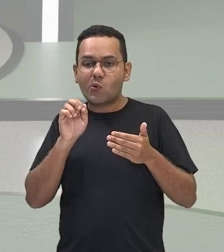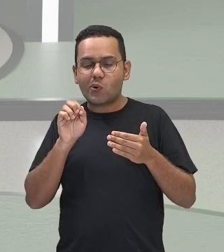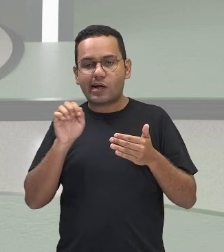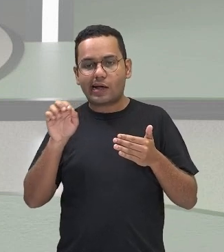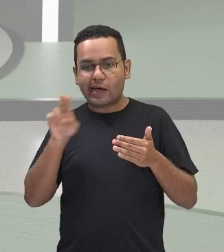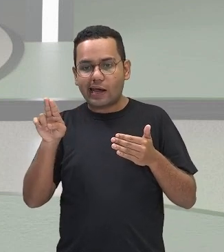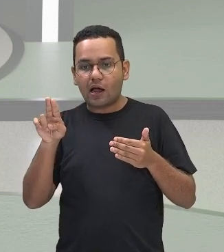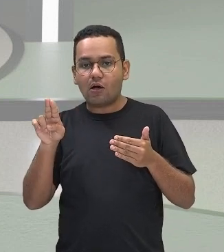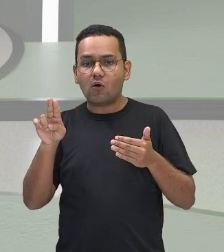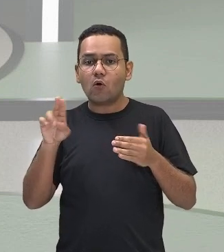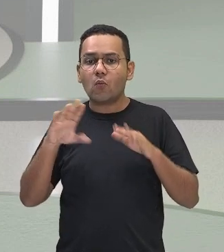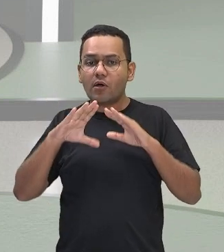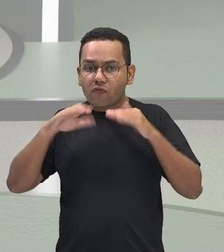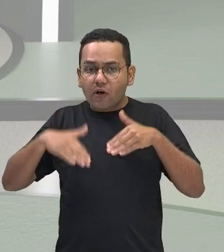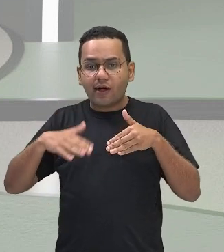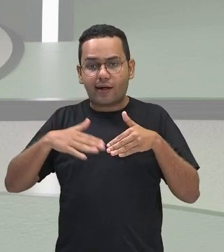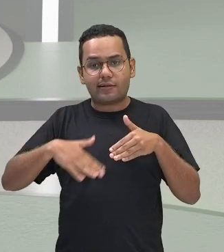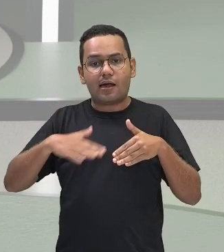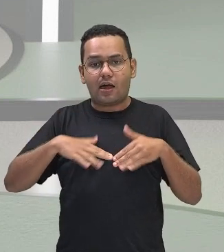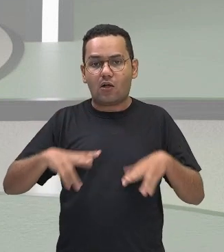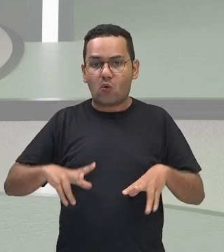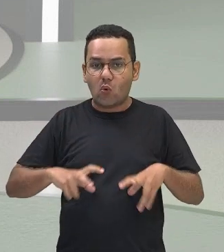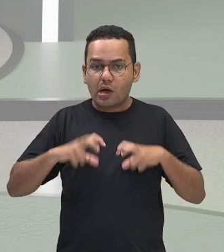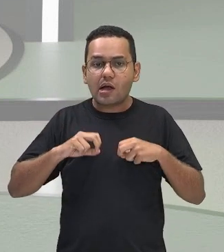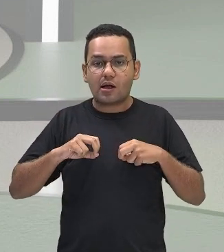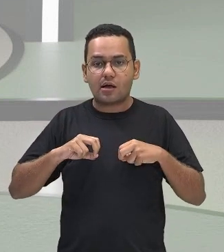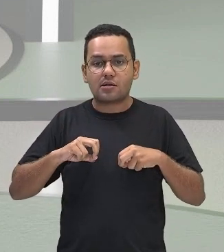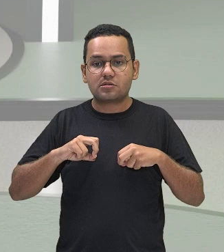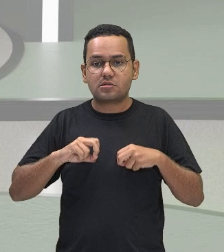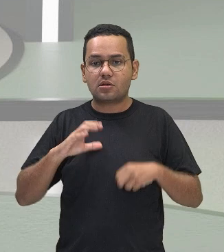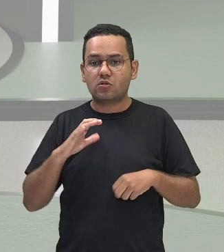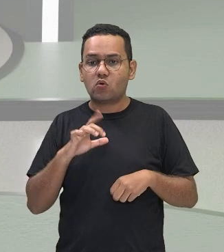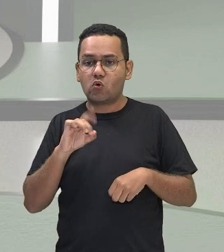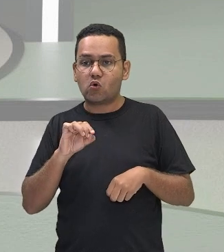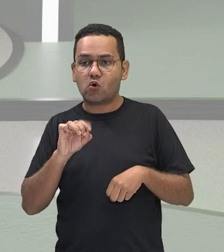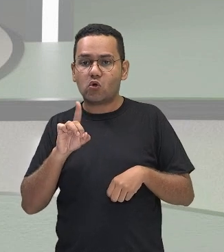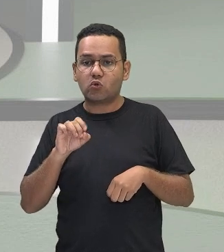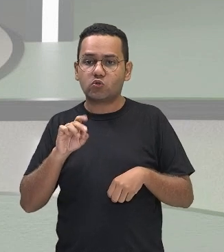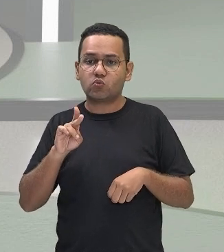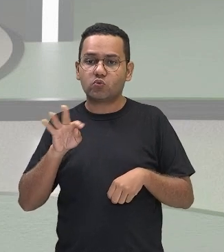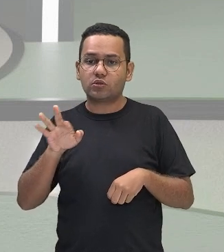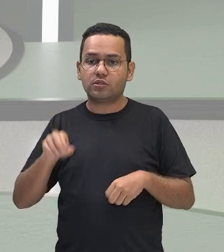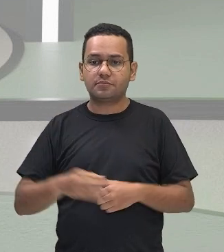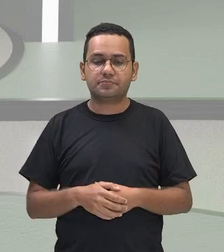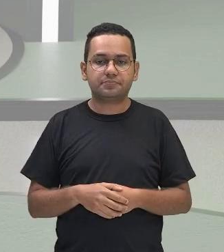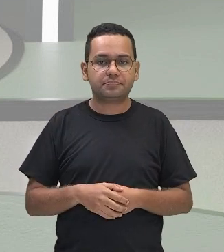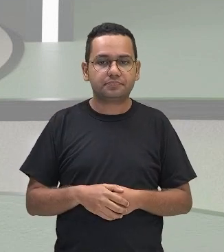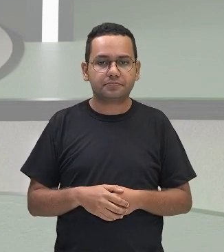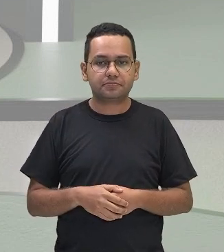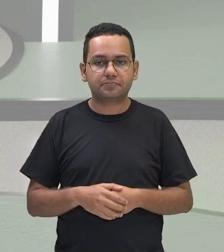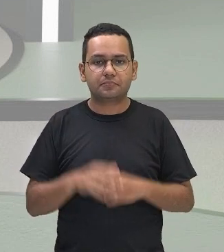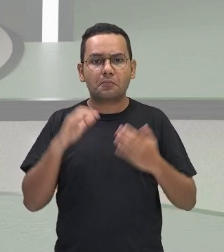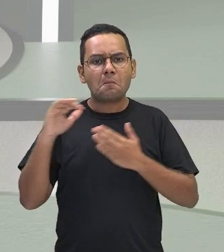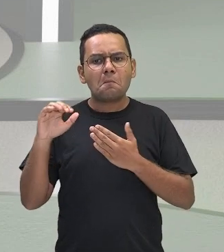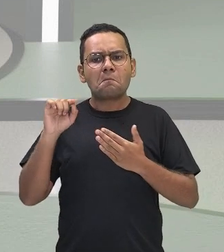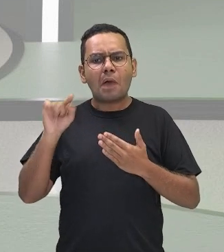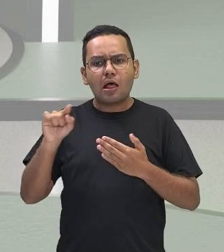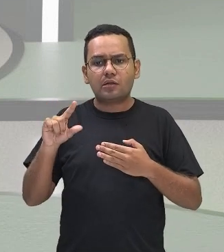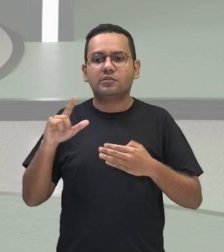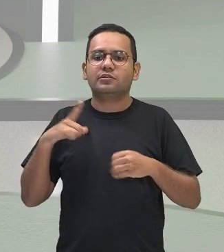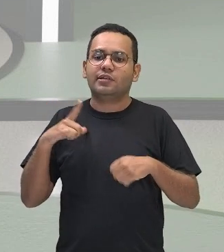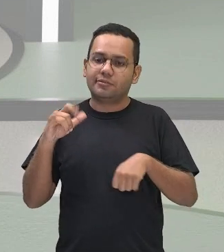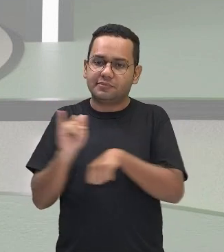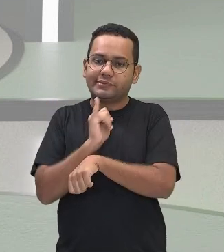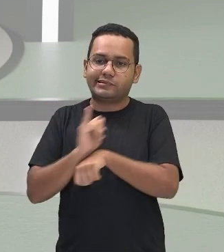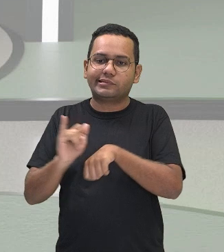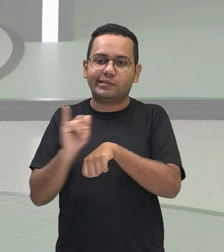É outra IST bastante séria e grave. Mas para essas doenças existem estratégias de prevenção.